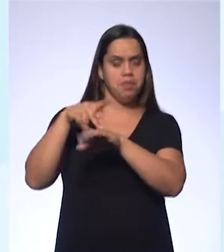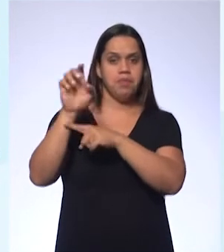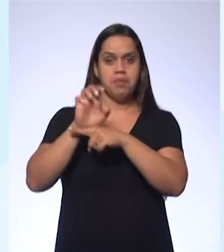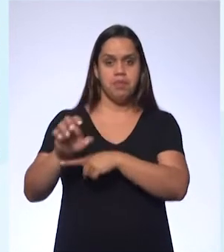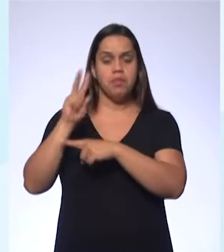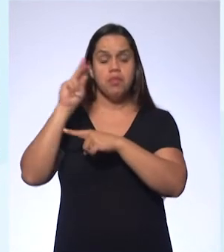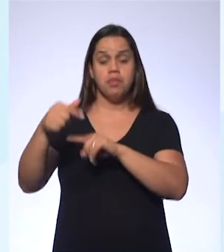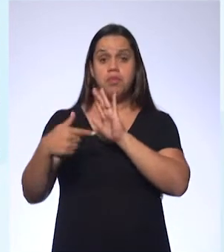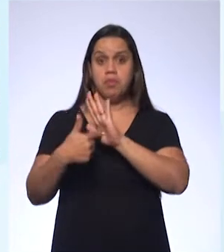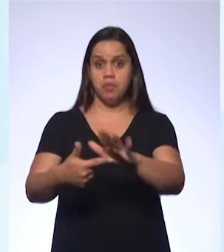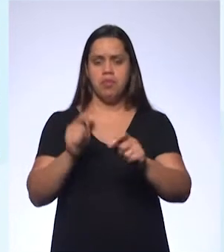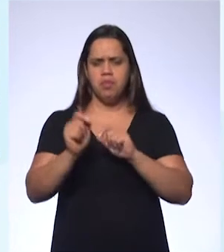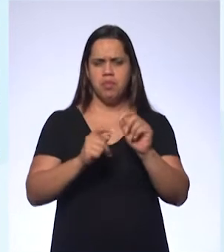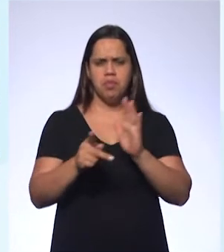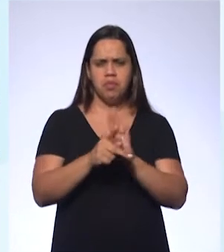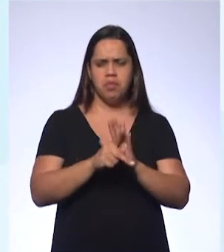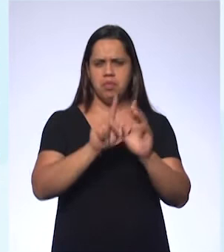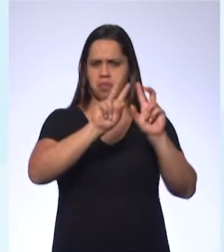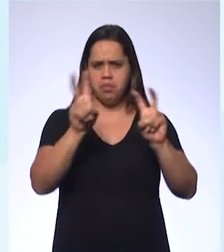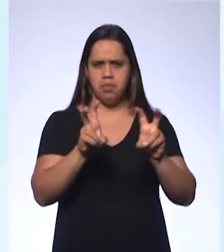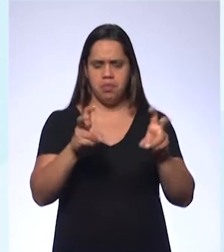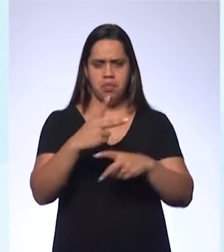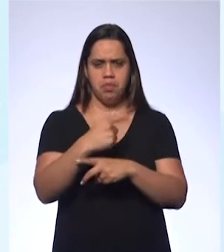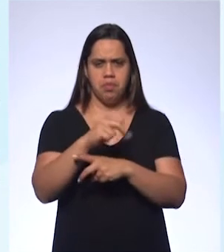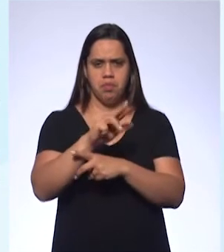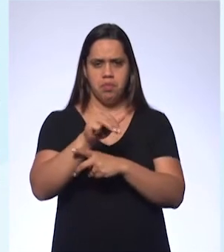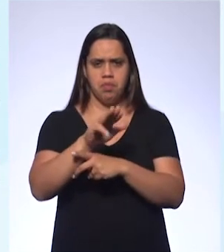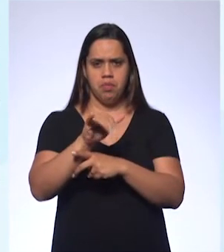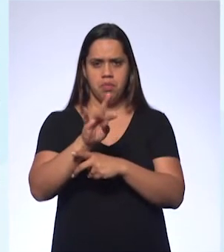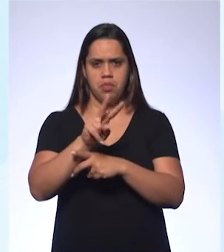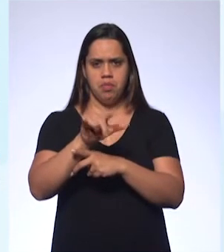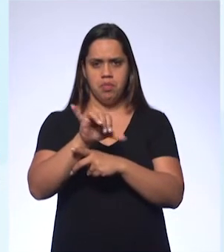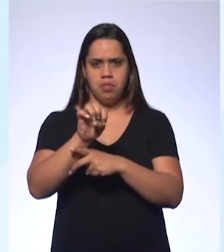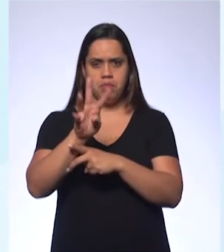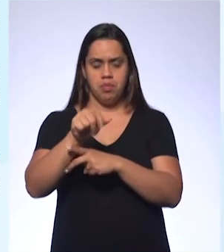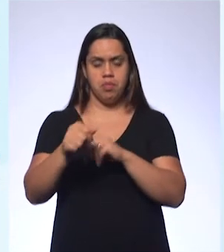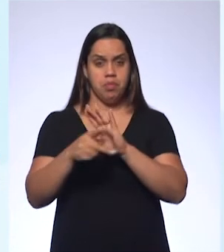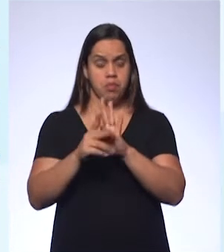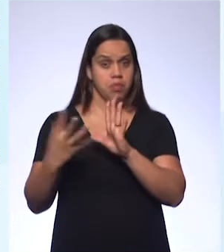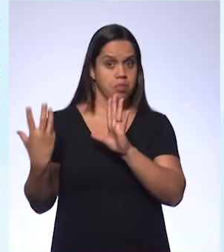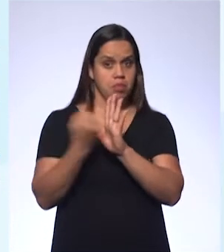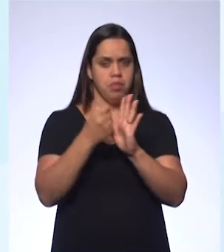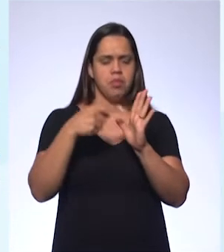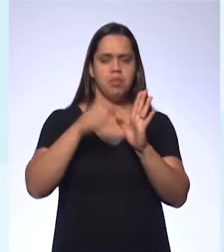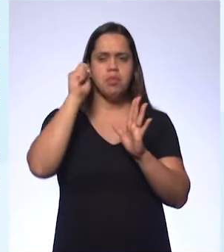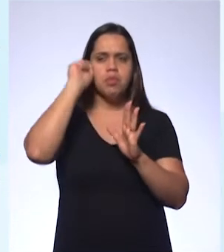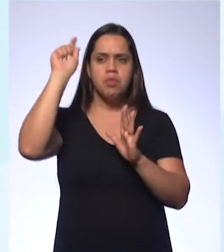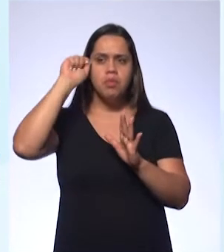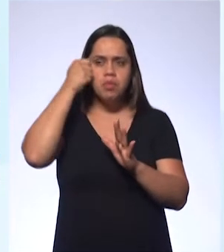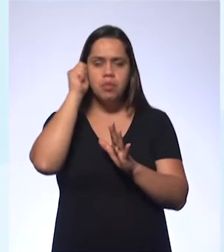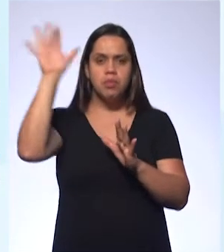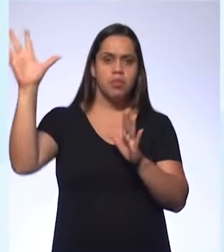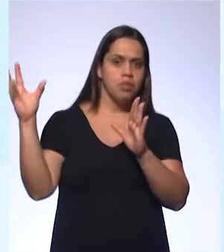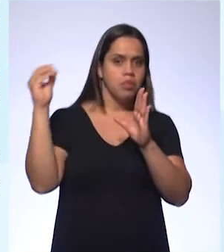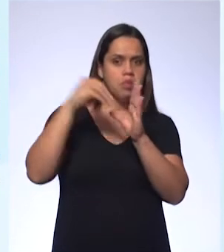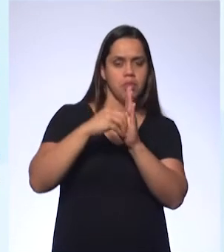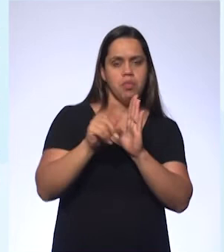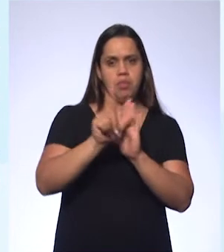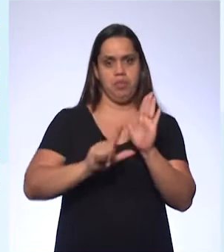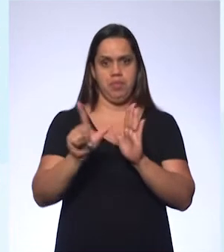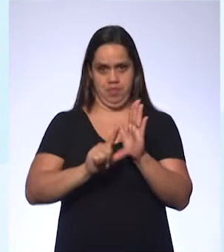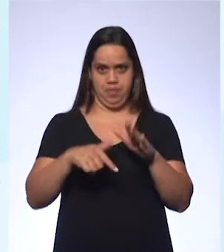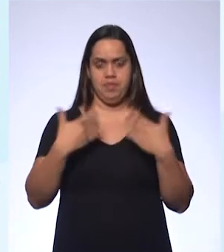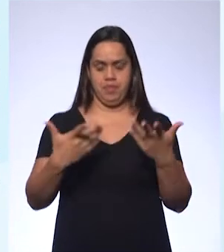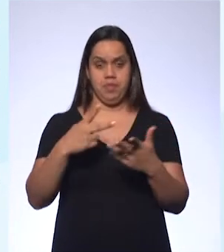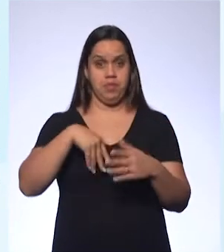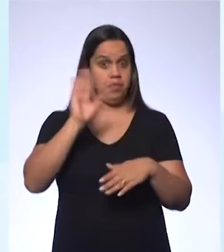do chamado primitivismo, a inserção de influências ancestrais africanas e indígenas dentro da própria literatura. Então, entre